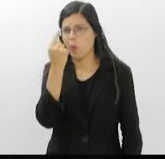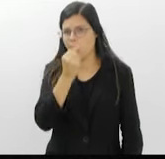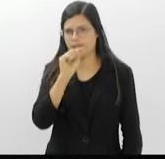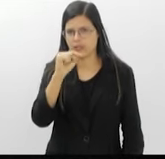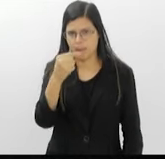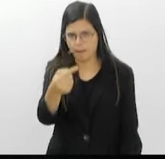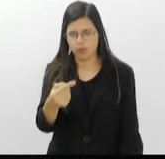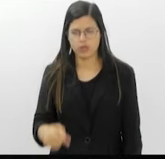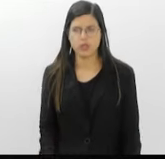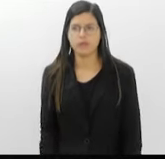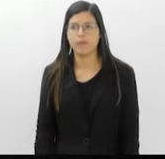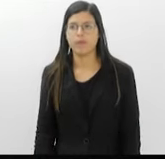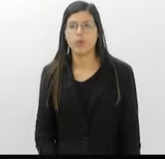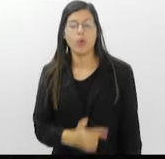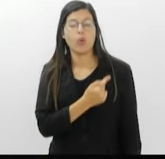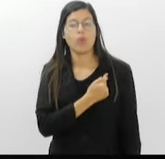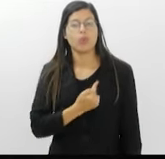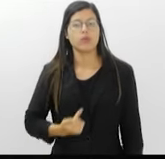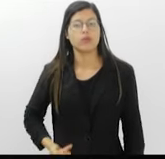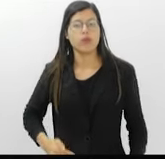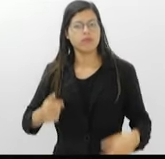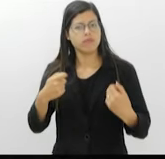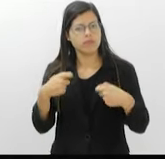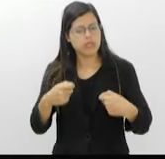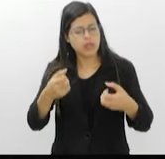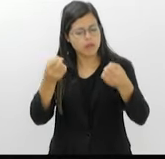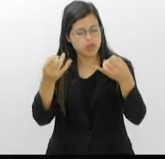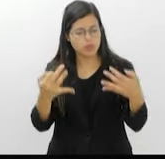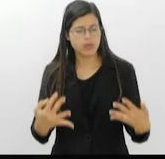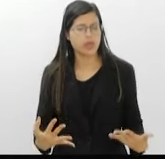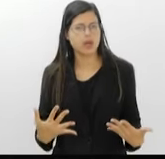E que o governador precisava dar uma satisfação